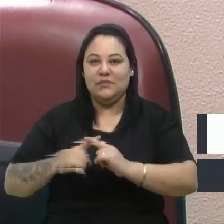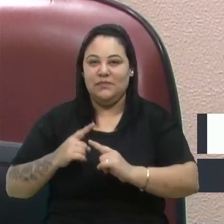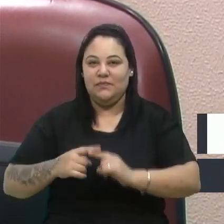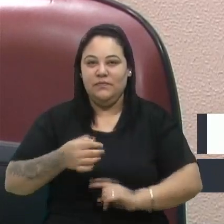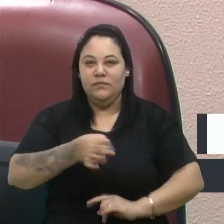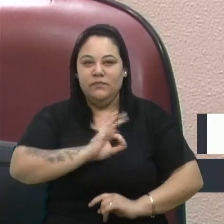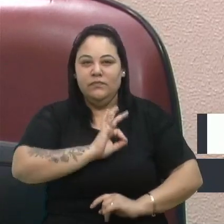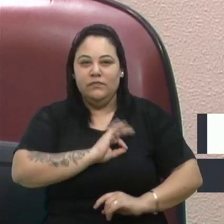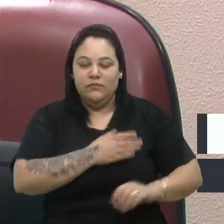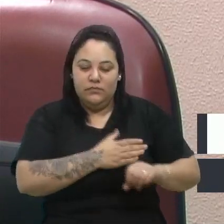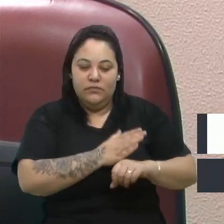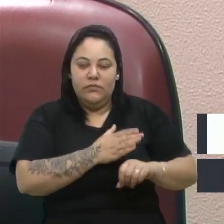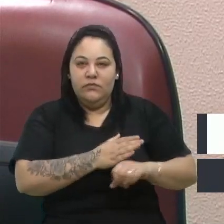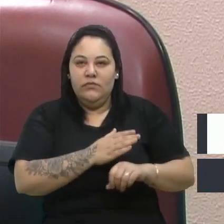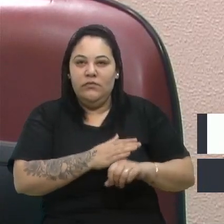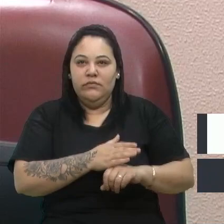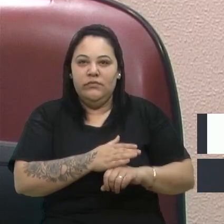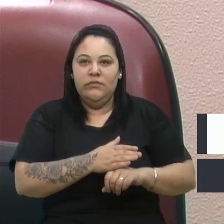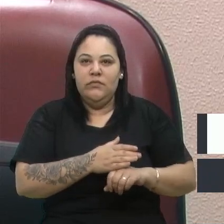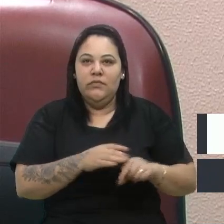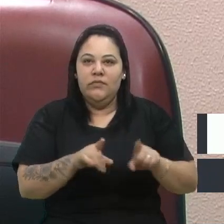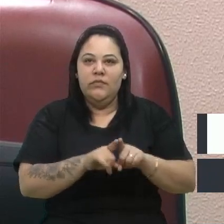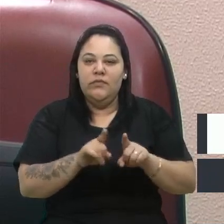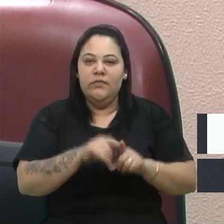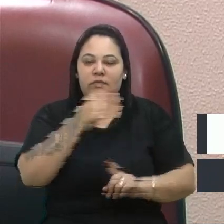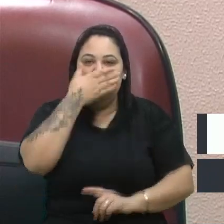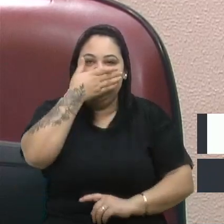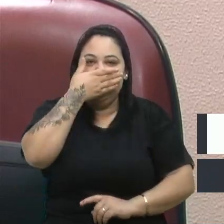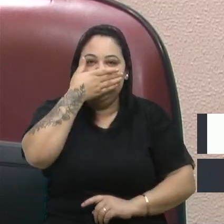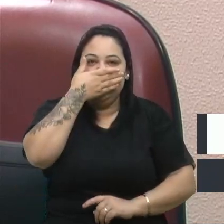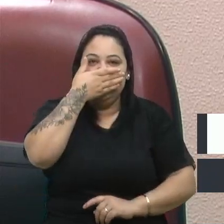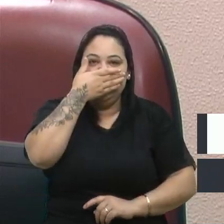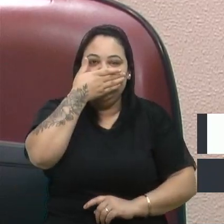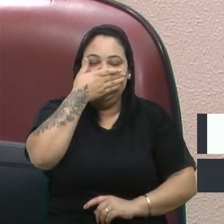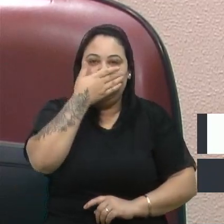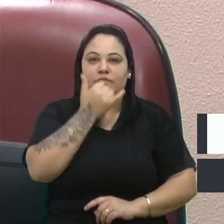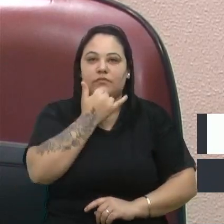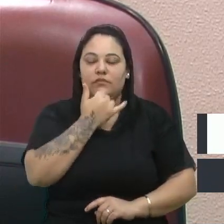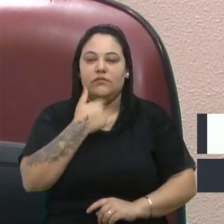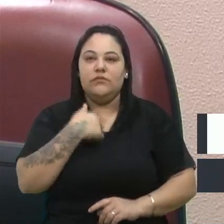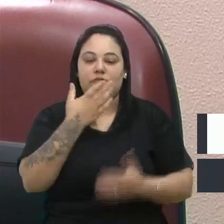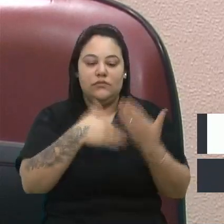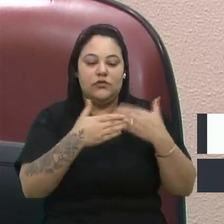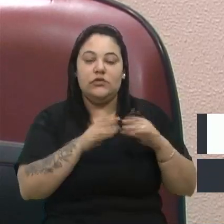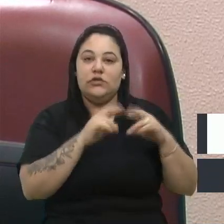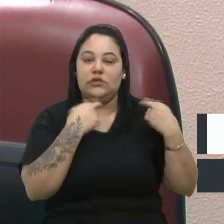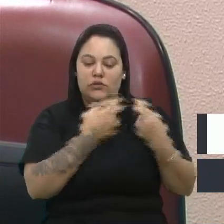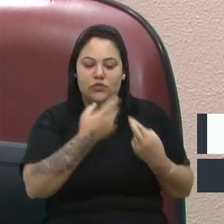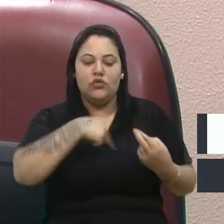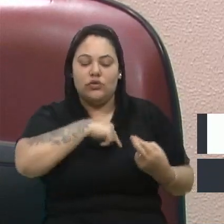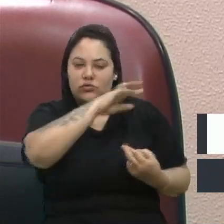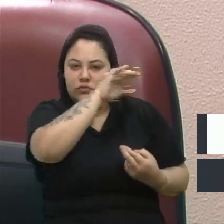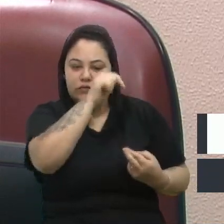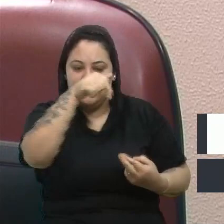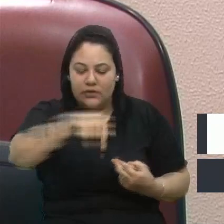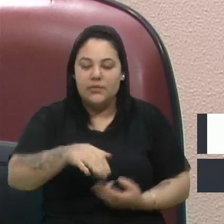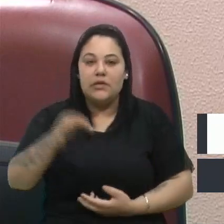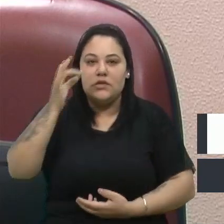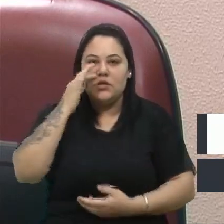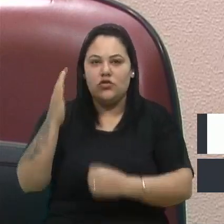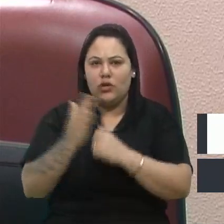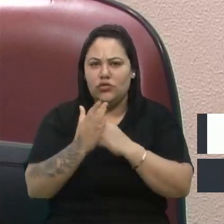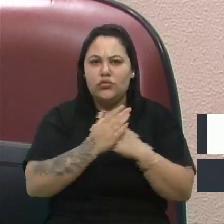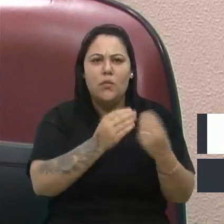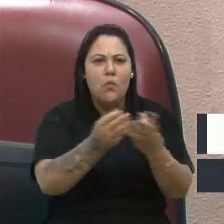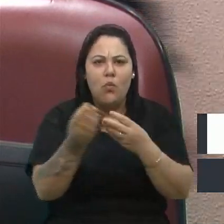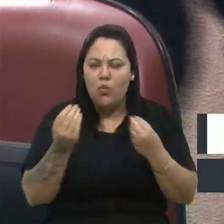parte dessa instituição, né, que é a Casa do Povo, e todas as reuniões, convocações, vocês estão aqui e ajudam muito, com